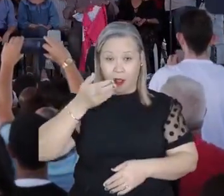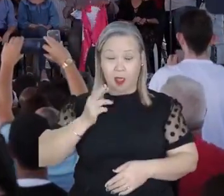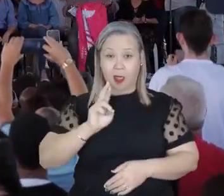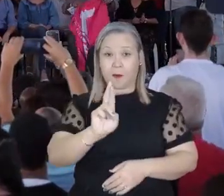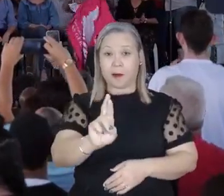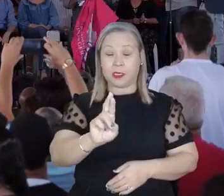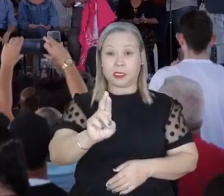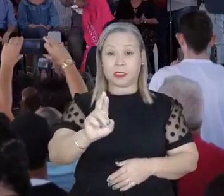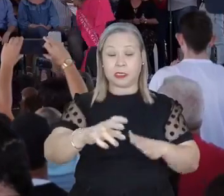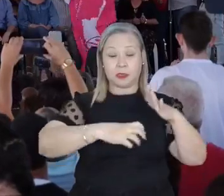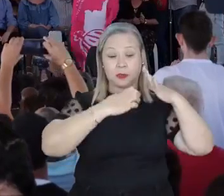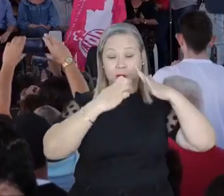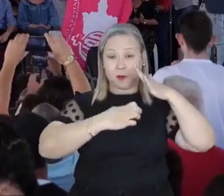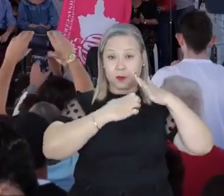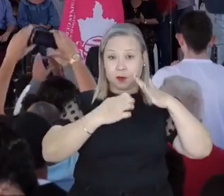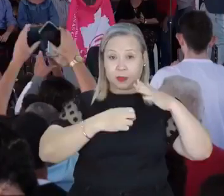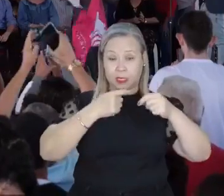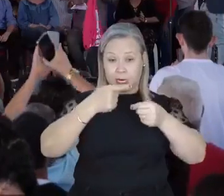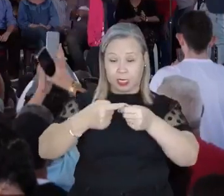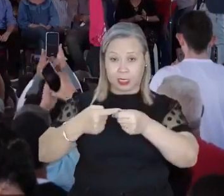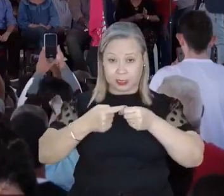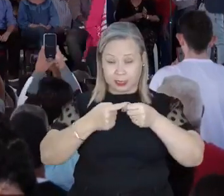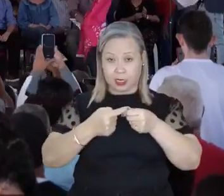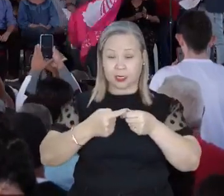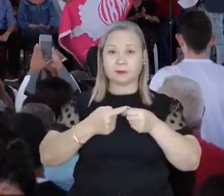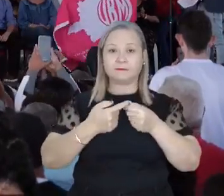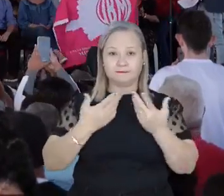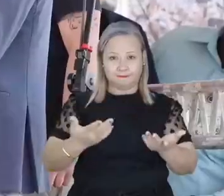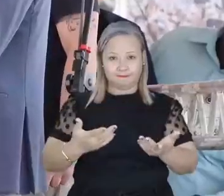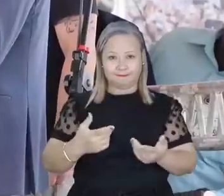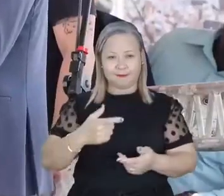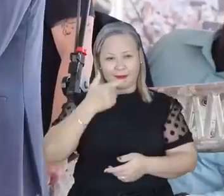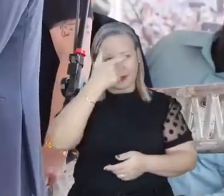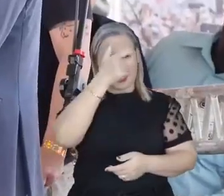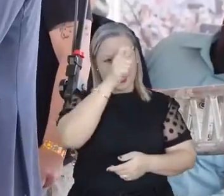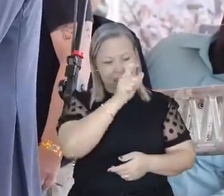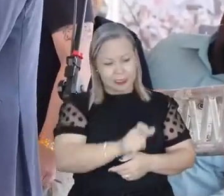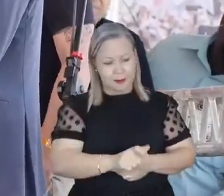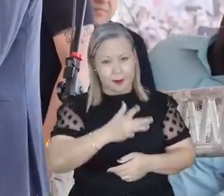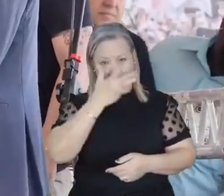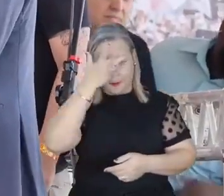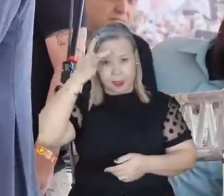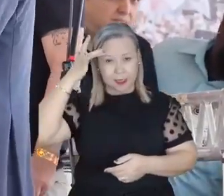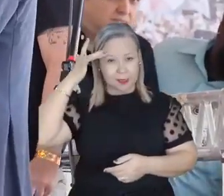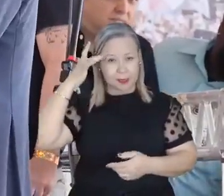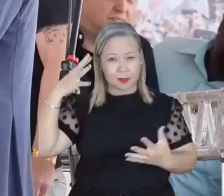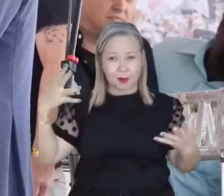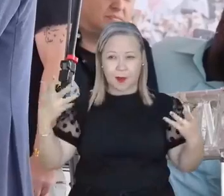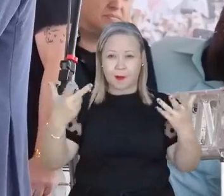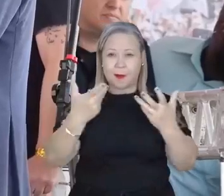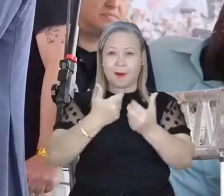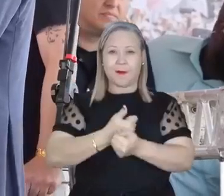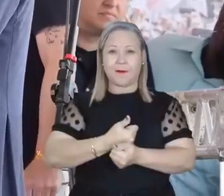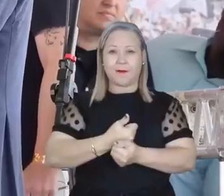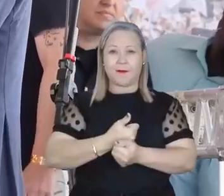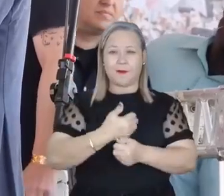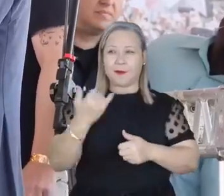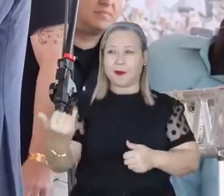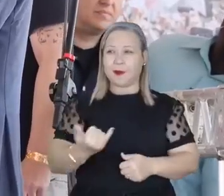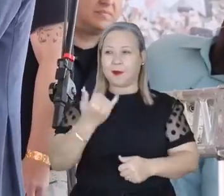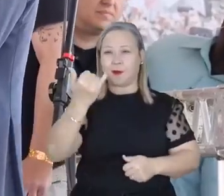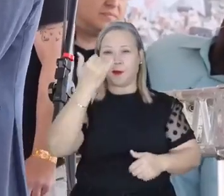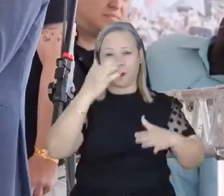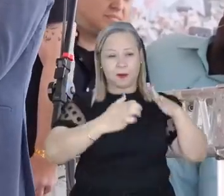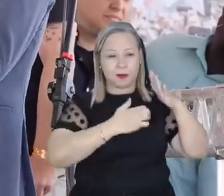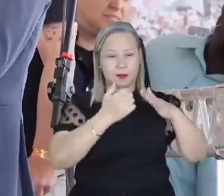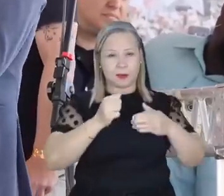cidade, esse cara fantástico, um dos grandes empresários, colaborador da luta, e que fez